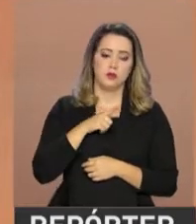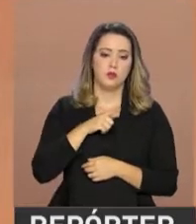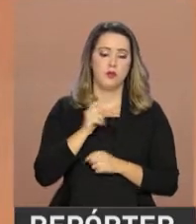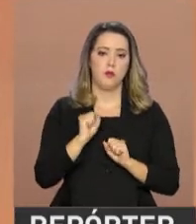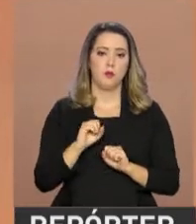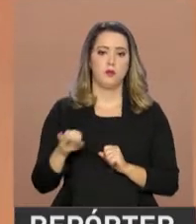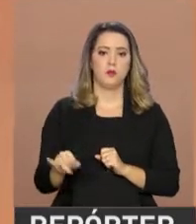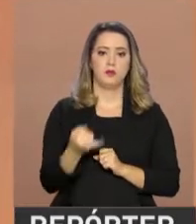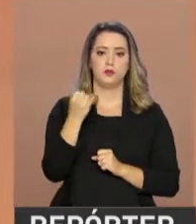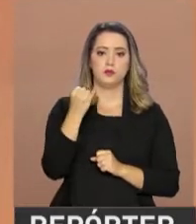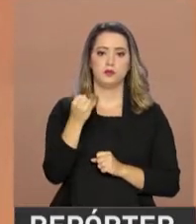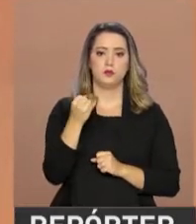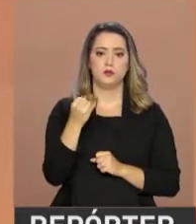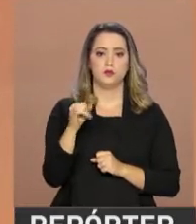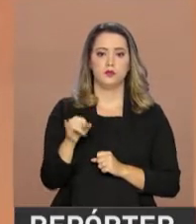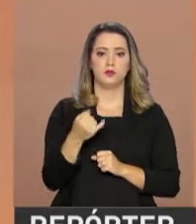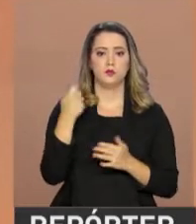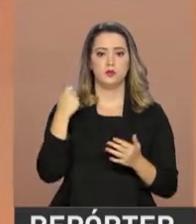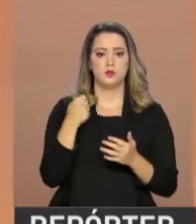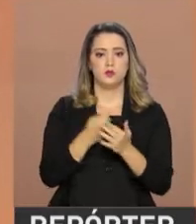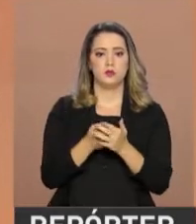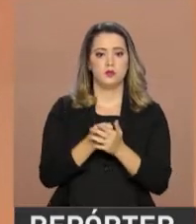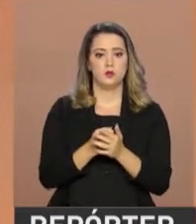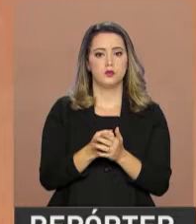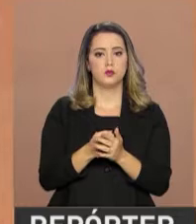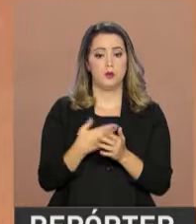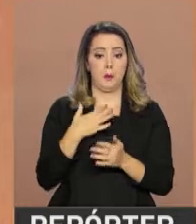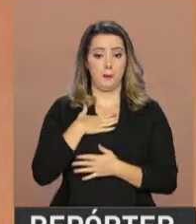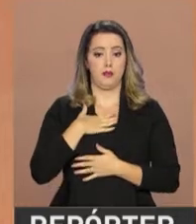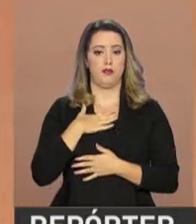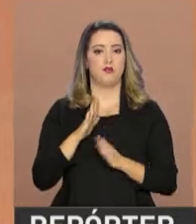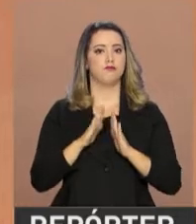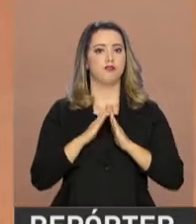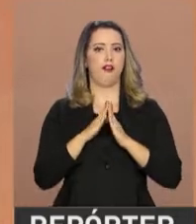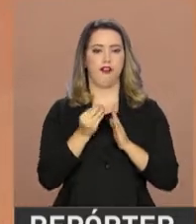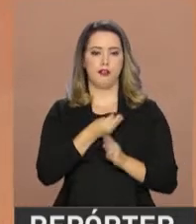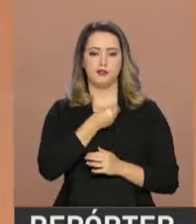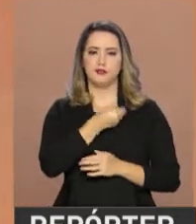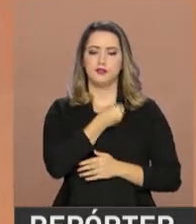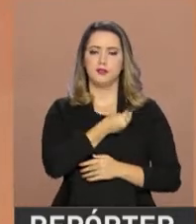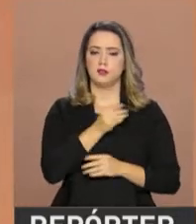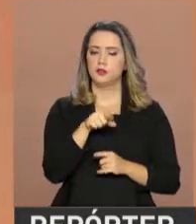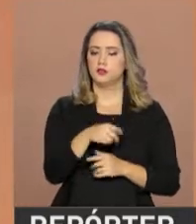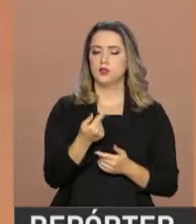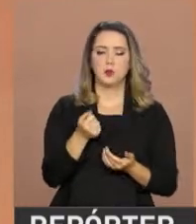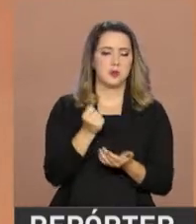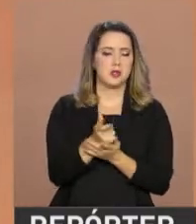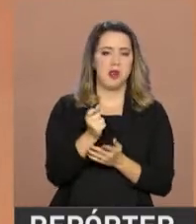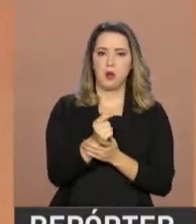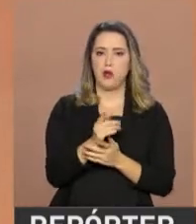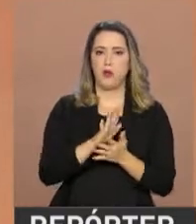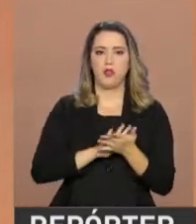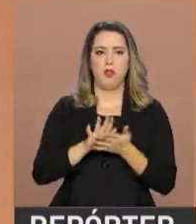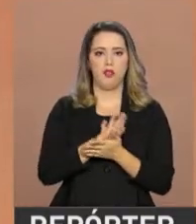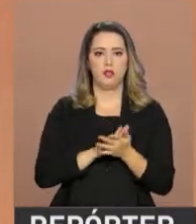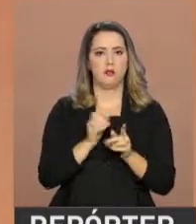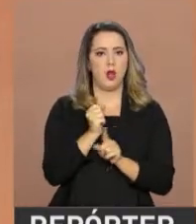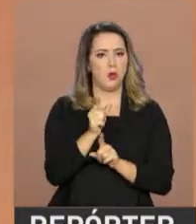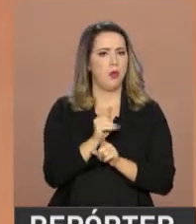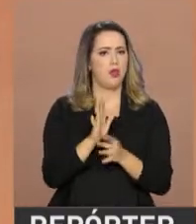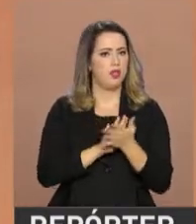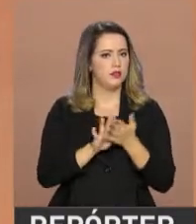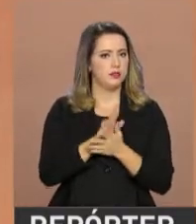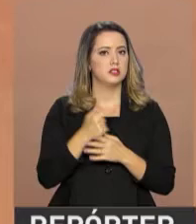oportunidade de estar pagando uma coisa de eu vou morar não vou pagar aluguel nem nada então estou muito feliz